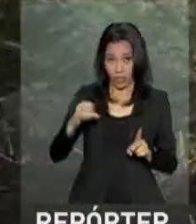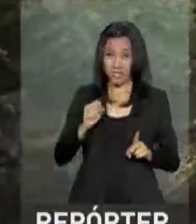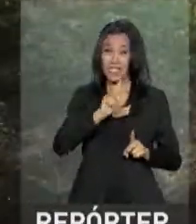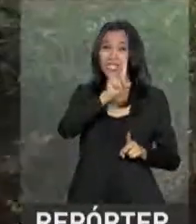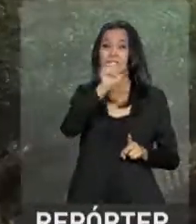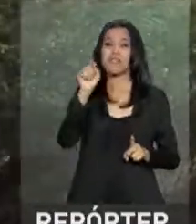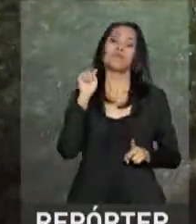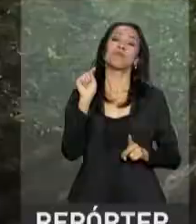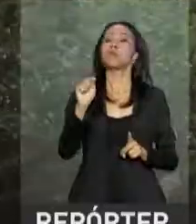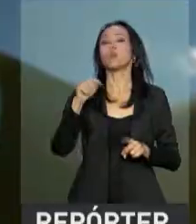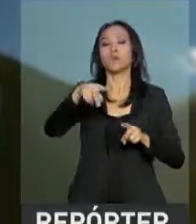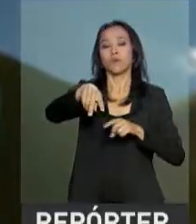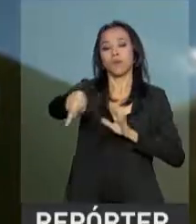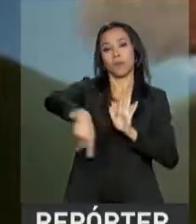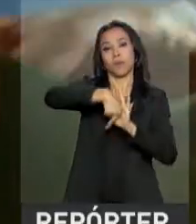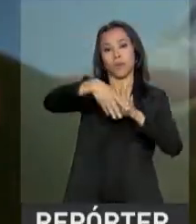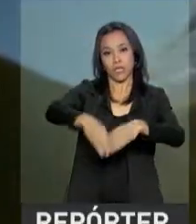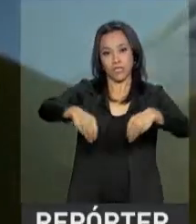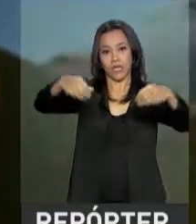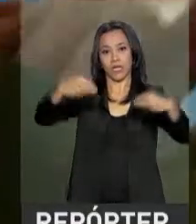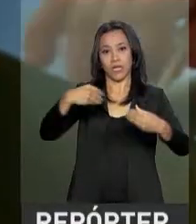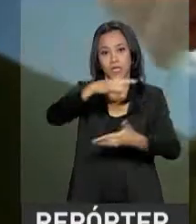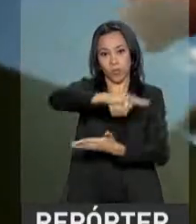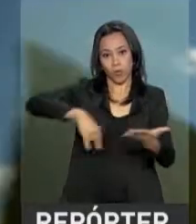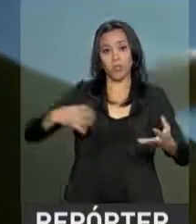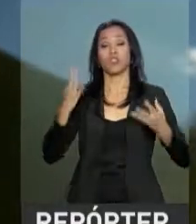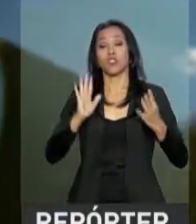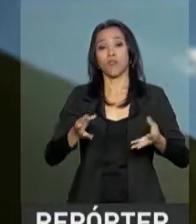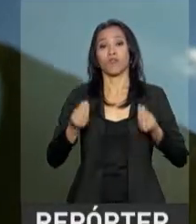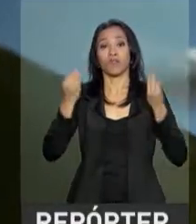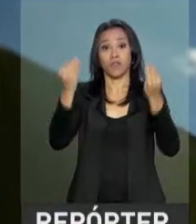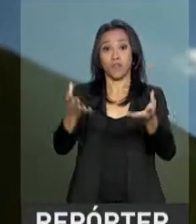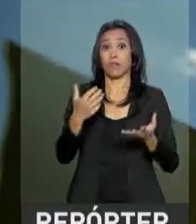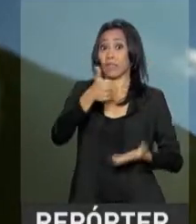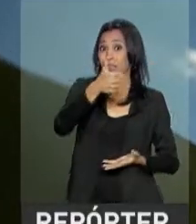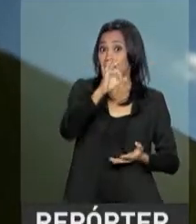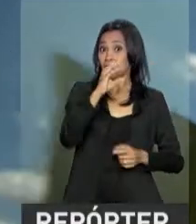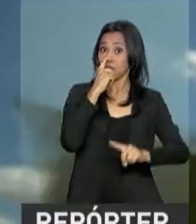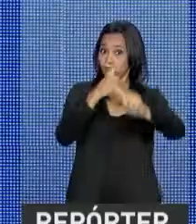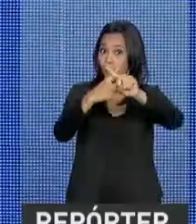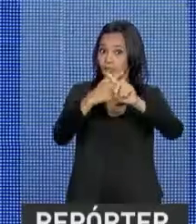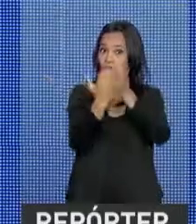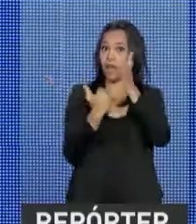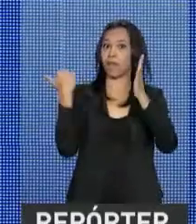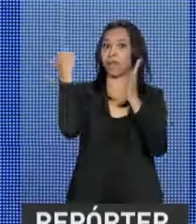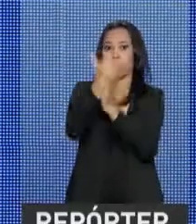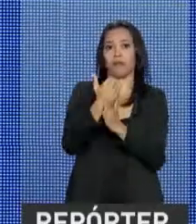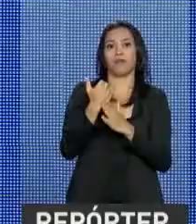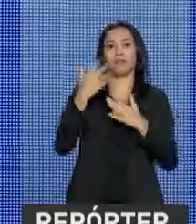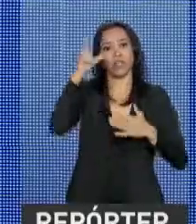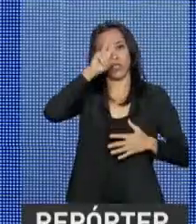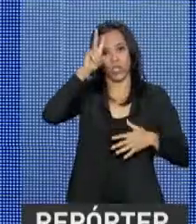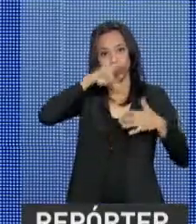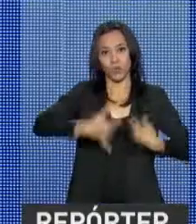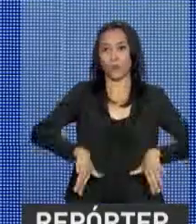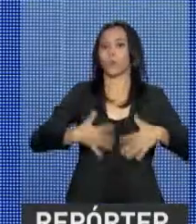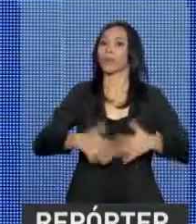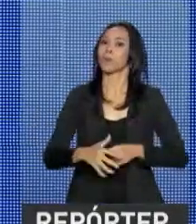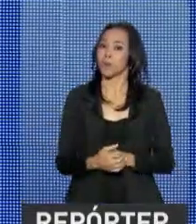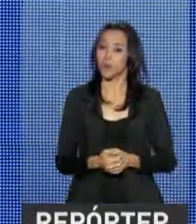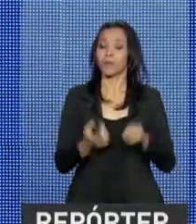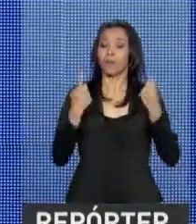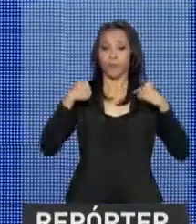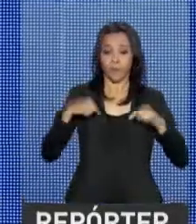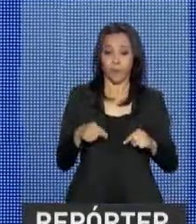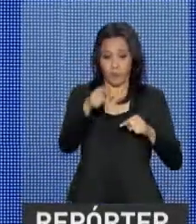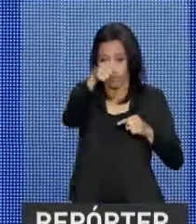em todo o país número dez vezes superior à média anual histórica nosso ver não é trabalho para promover